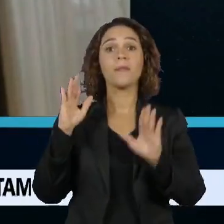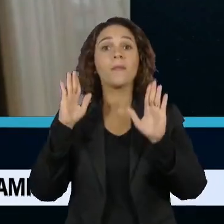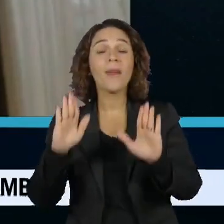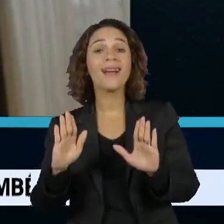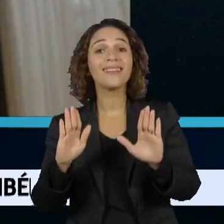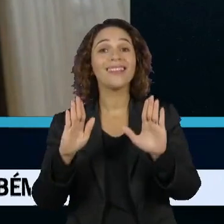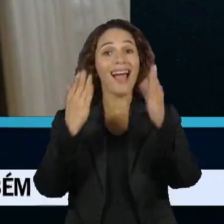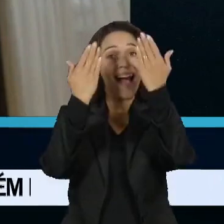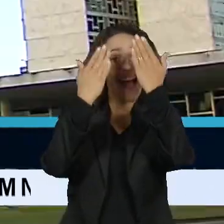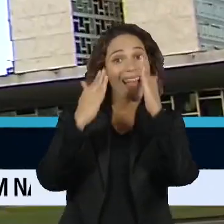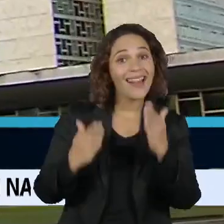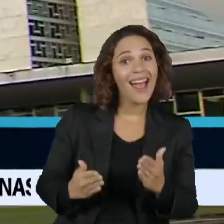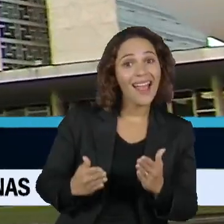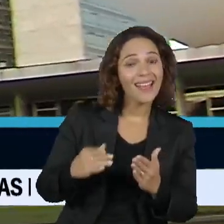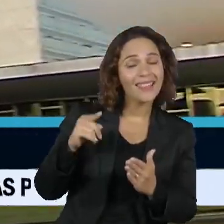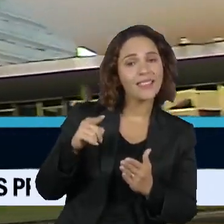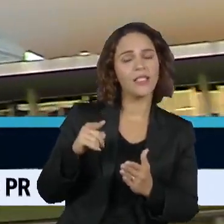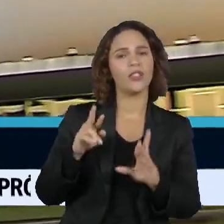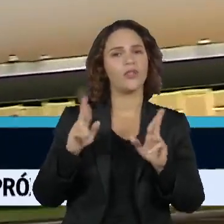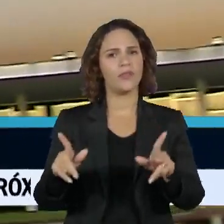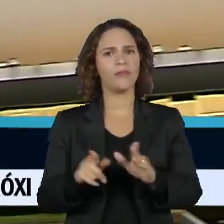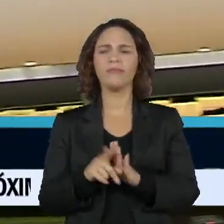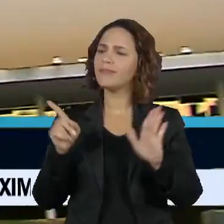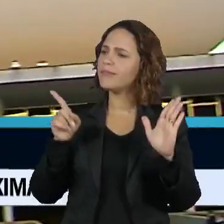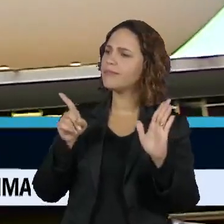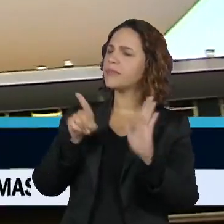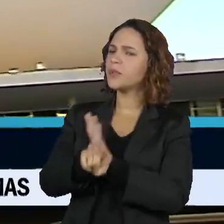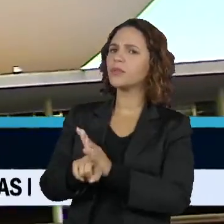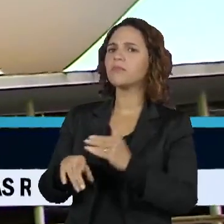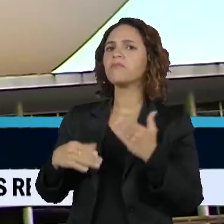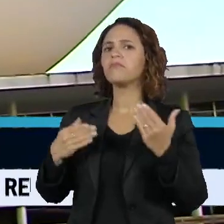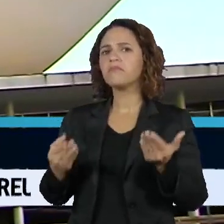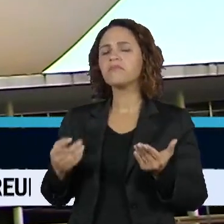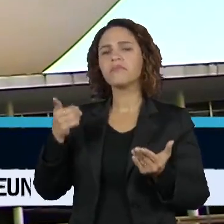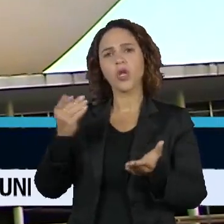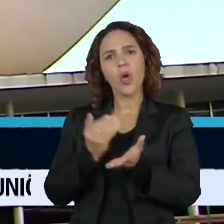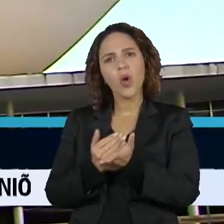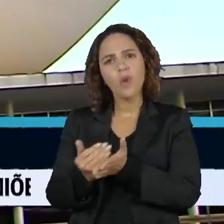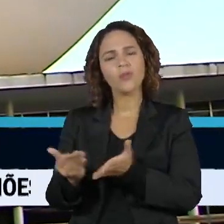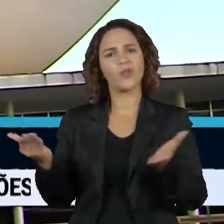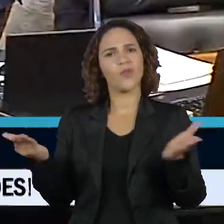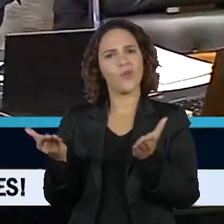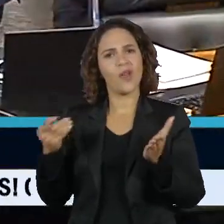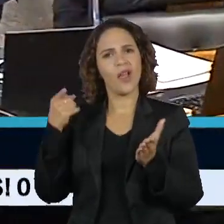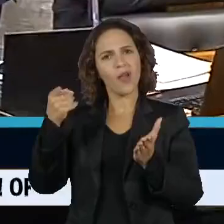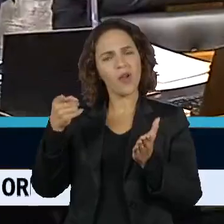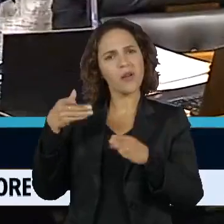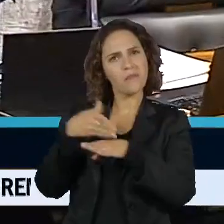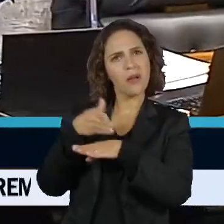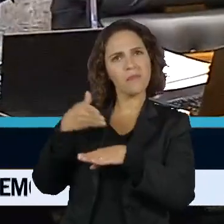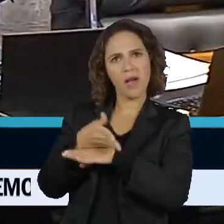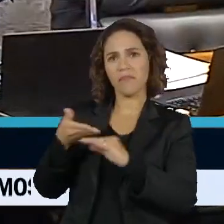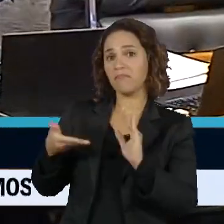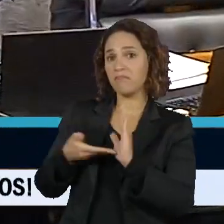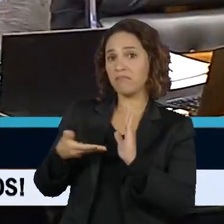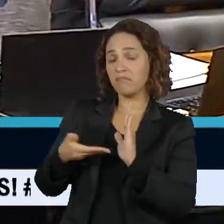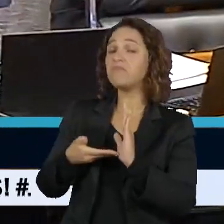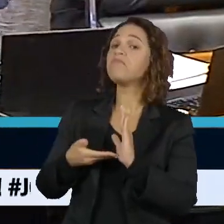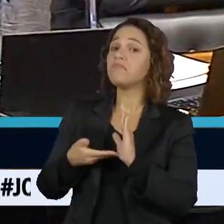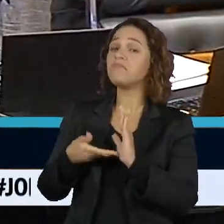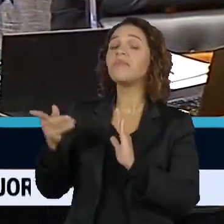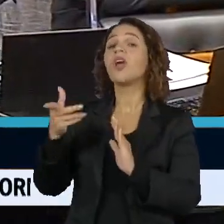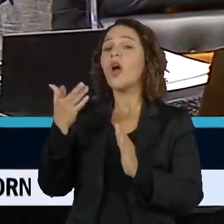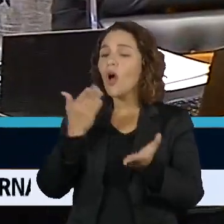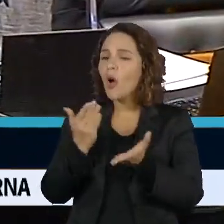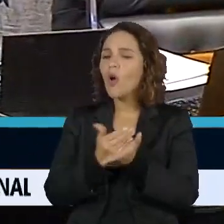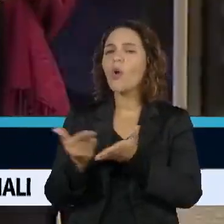análise da informação é outra. Questionado sobre a boa entrada que ele passou a ter no Congresso, Haddad disse que quebrou o gelo ao colocar especialistas